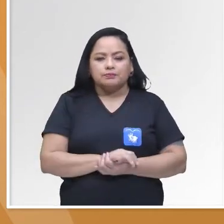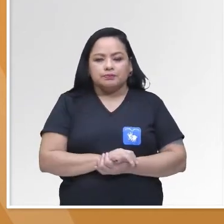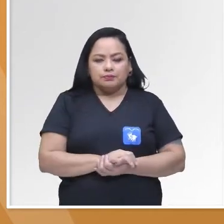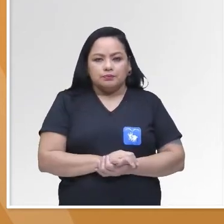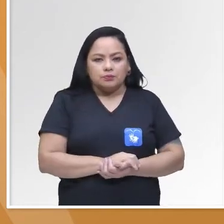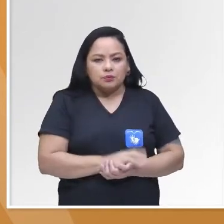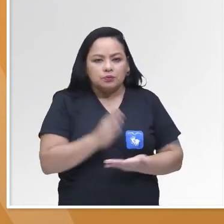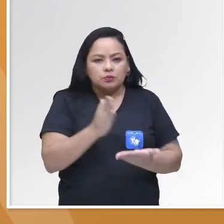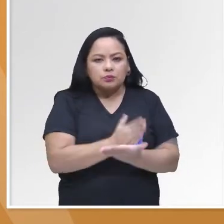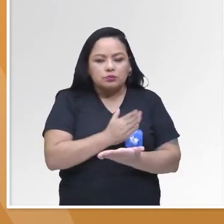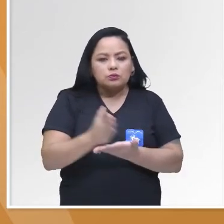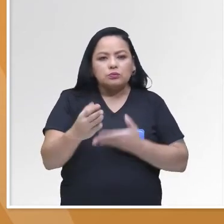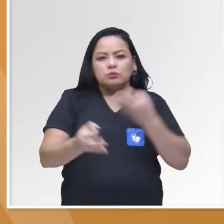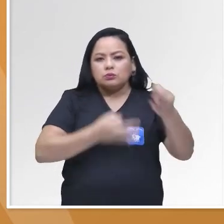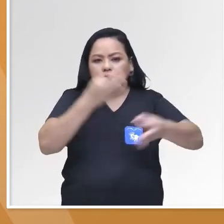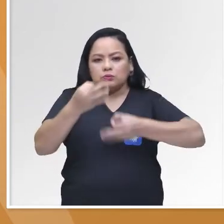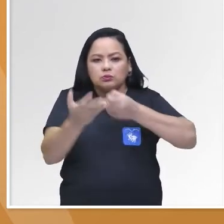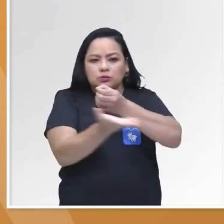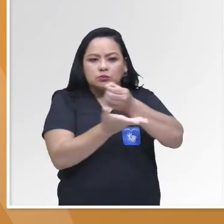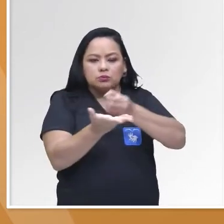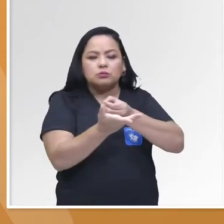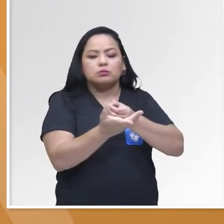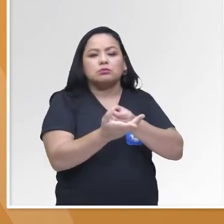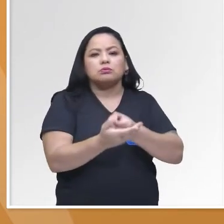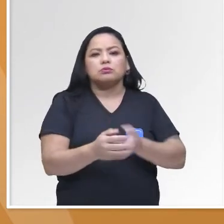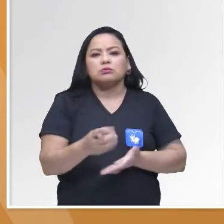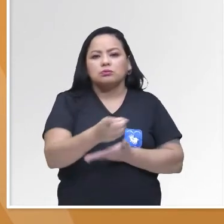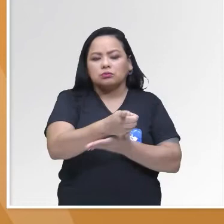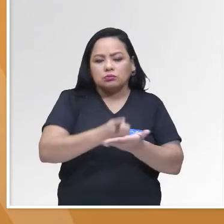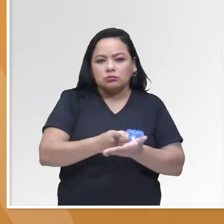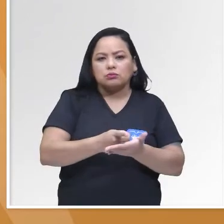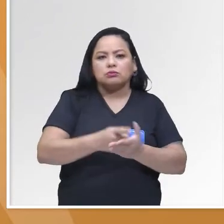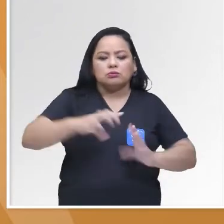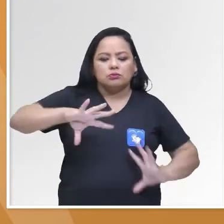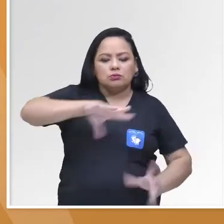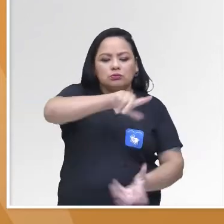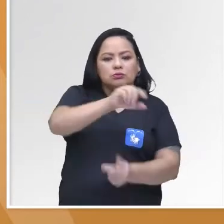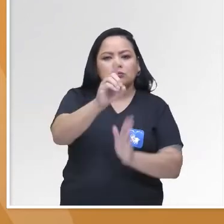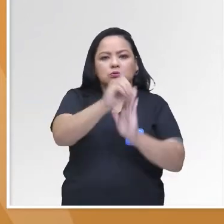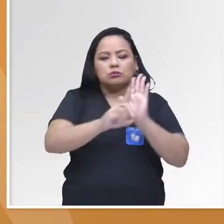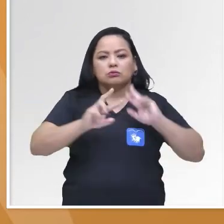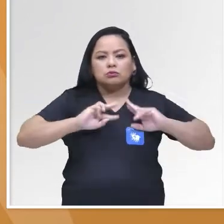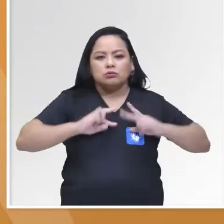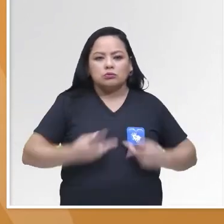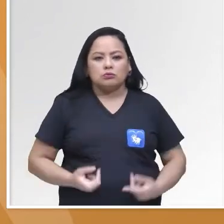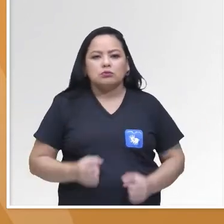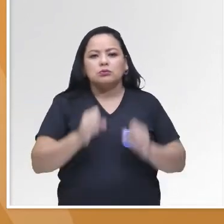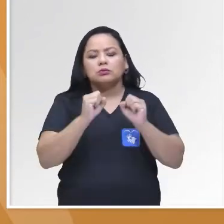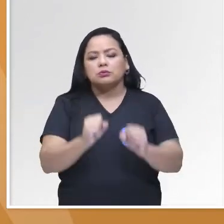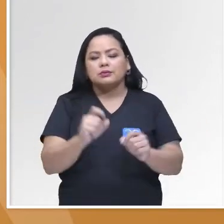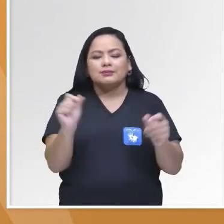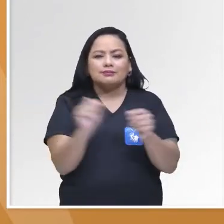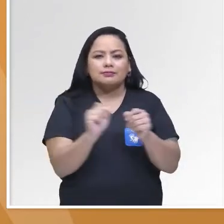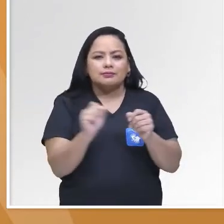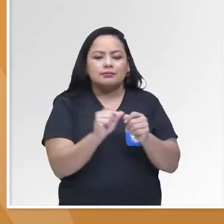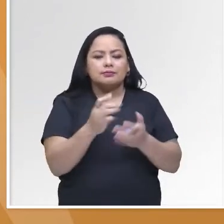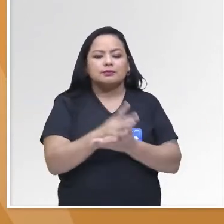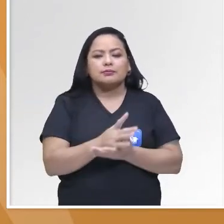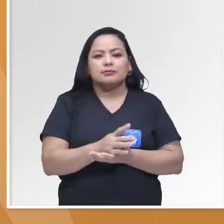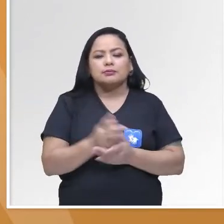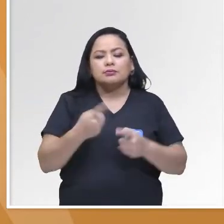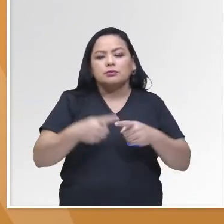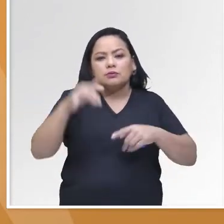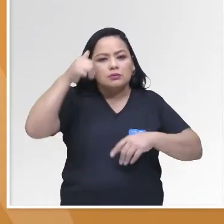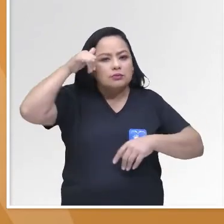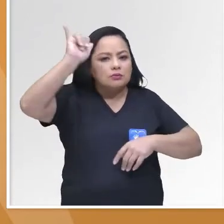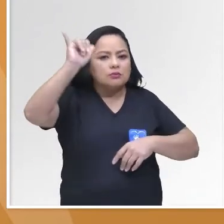Algumas alegações com base na Declaração Universal dos Direitos Humanos podem ser feitas para evitar